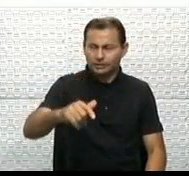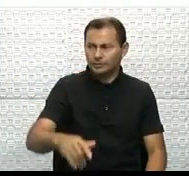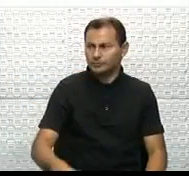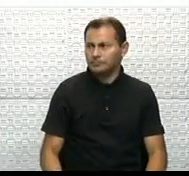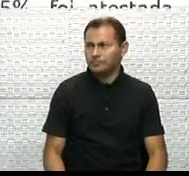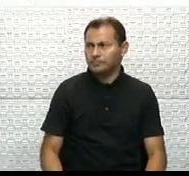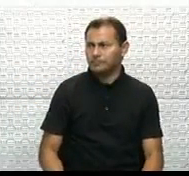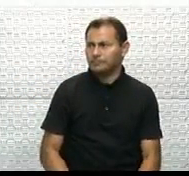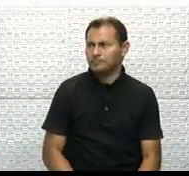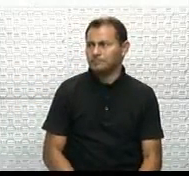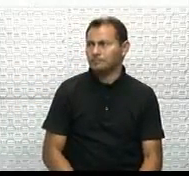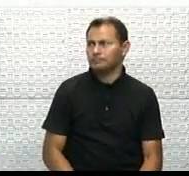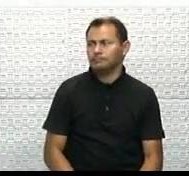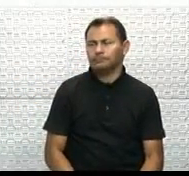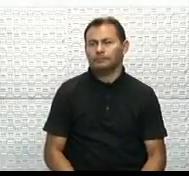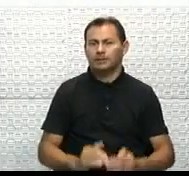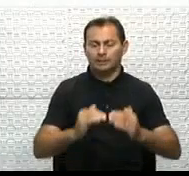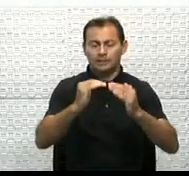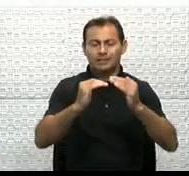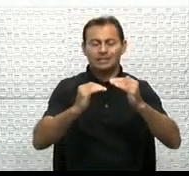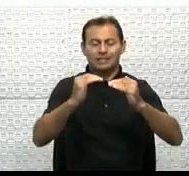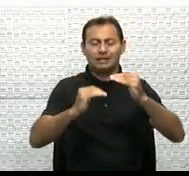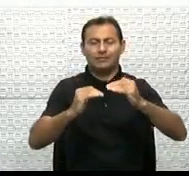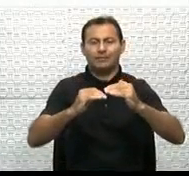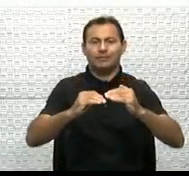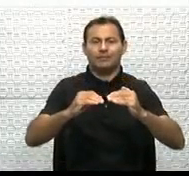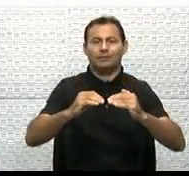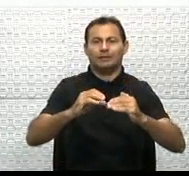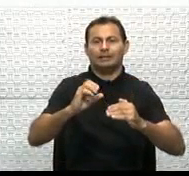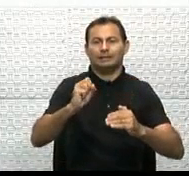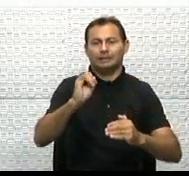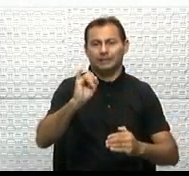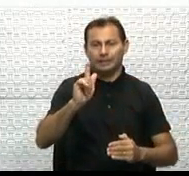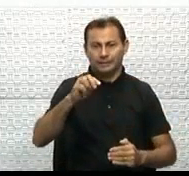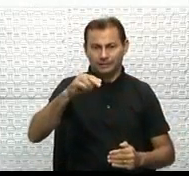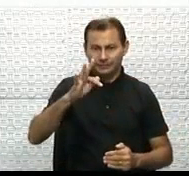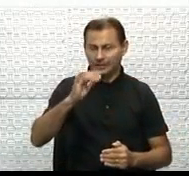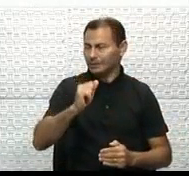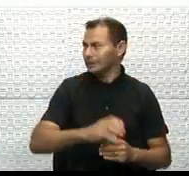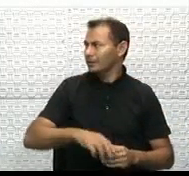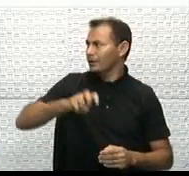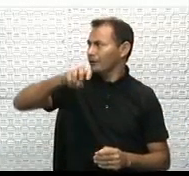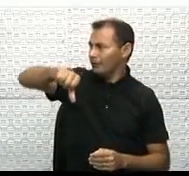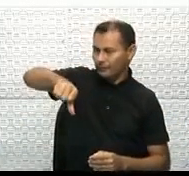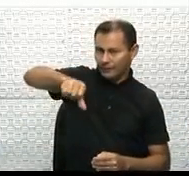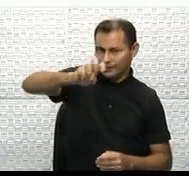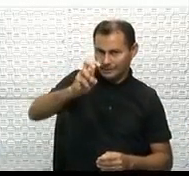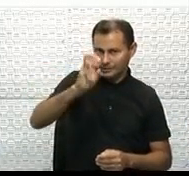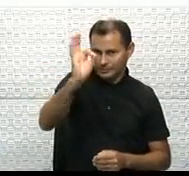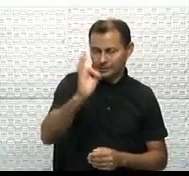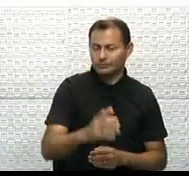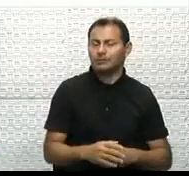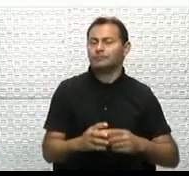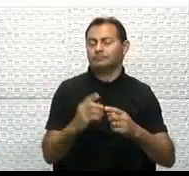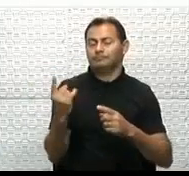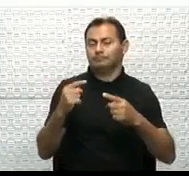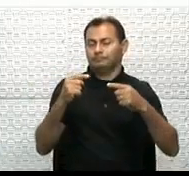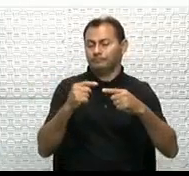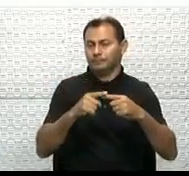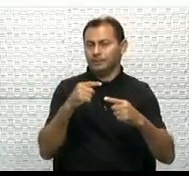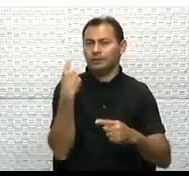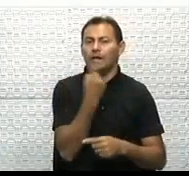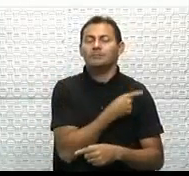0,707. Com um nível de significância de 95%, foi atestada a significância dessa correlação.